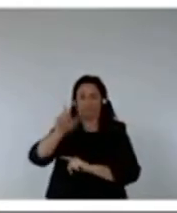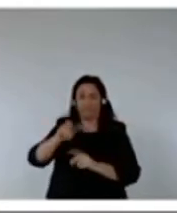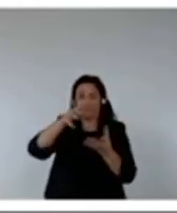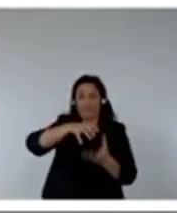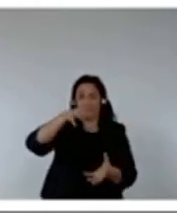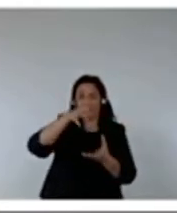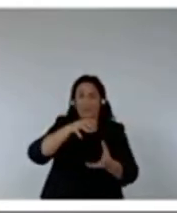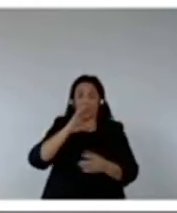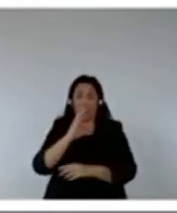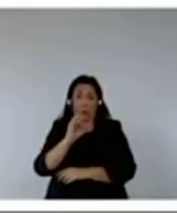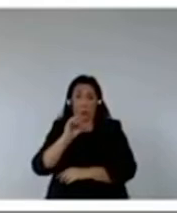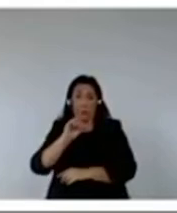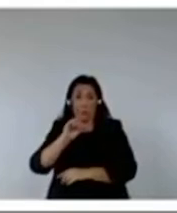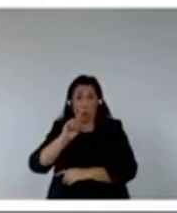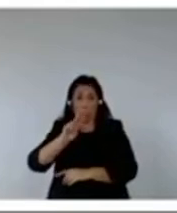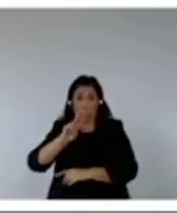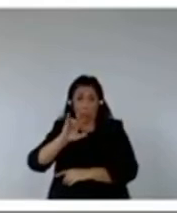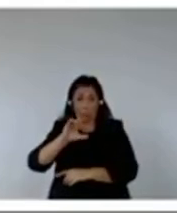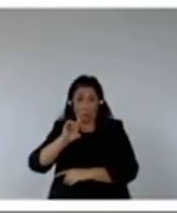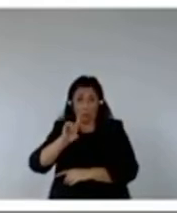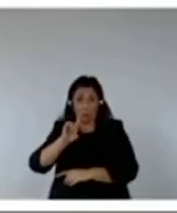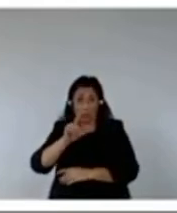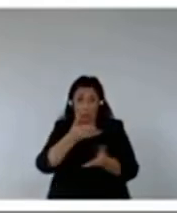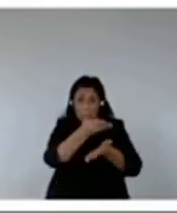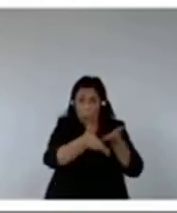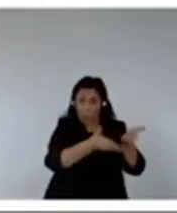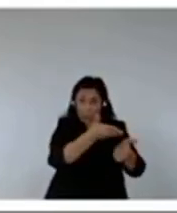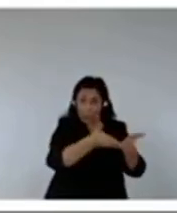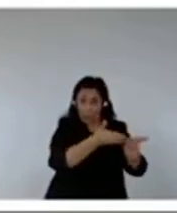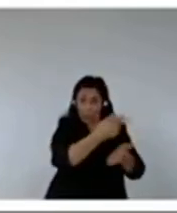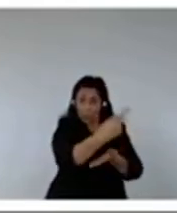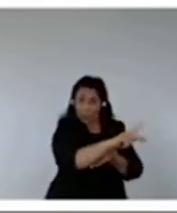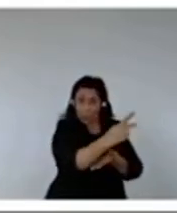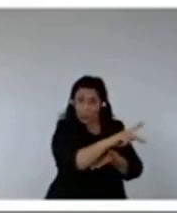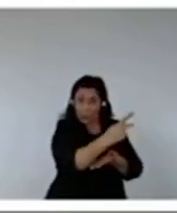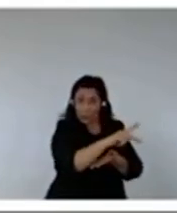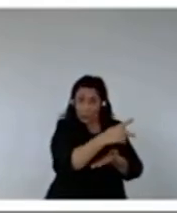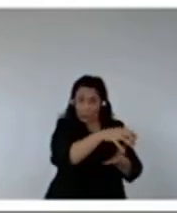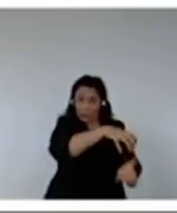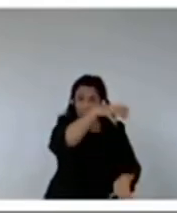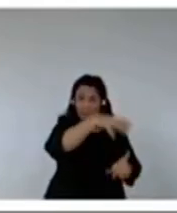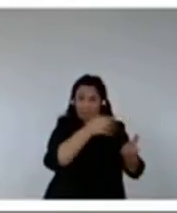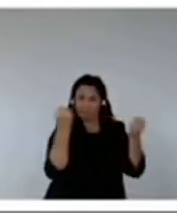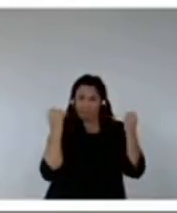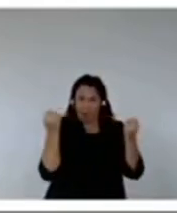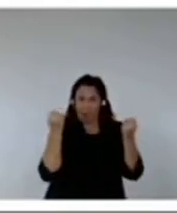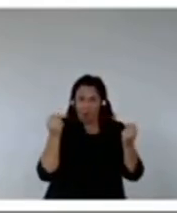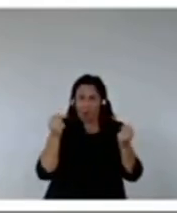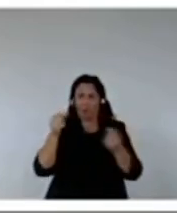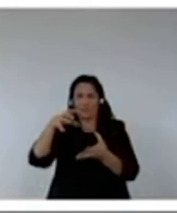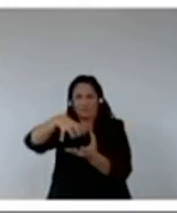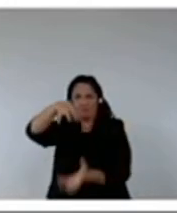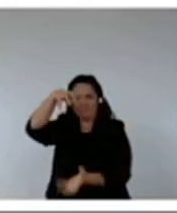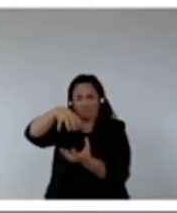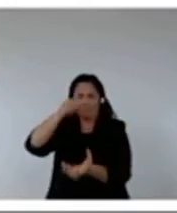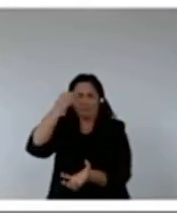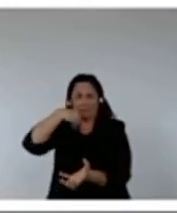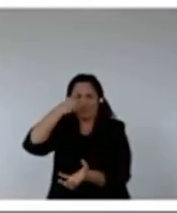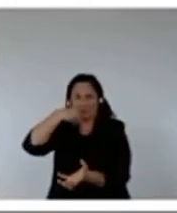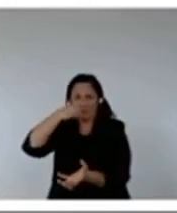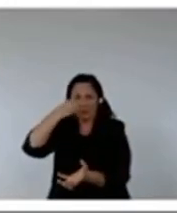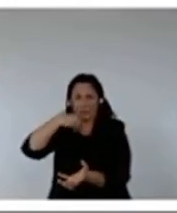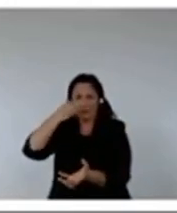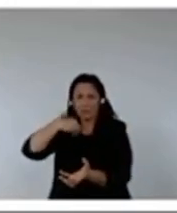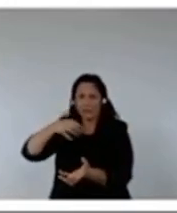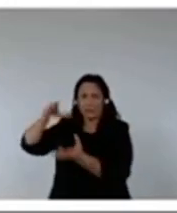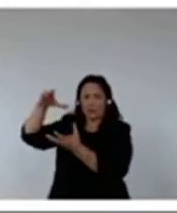a Covid do indivíduo robusto, do idoso em risco de fragilização, do idoso frágil inicialmente, até um idoso no